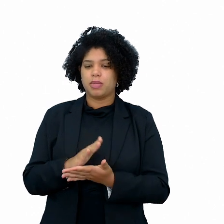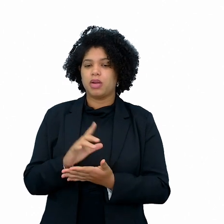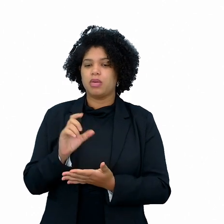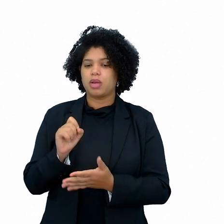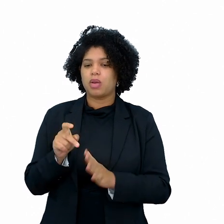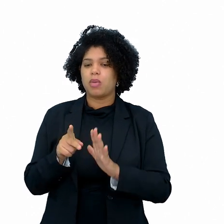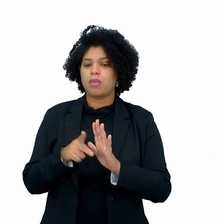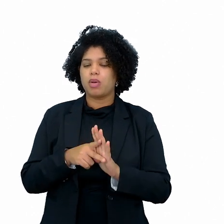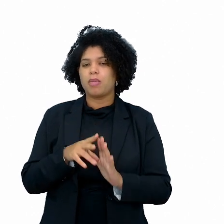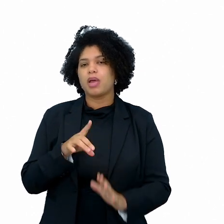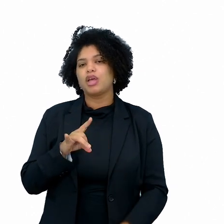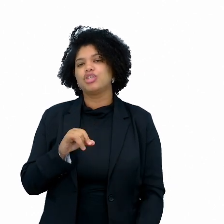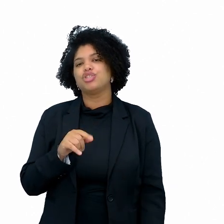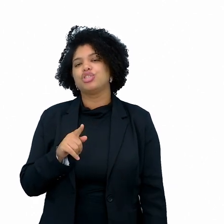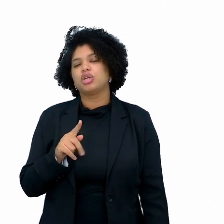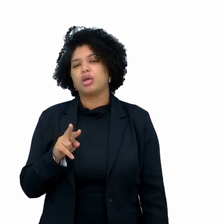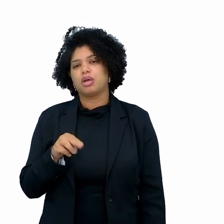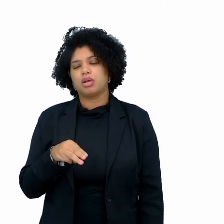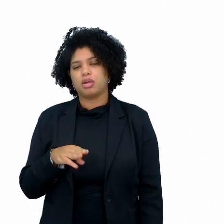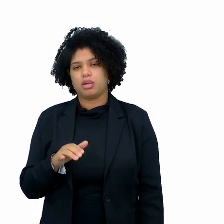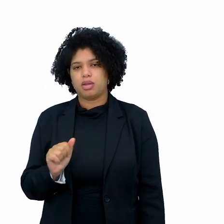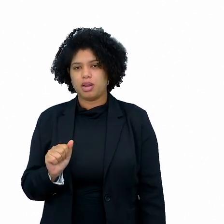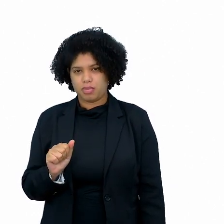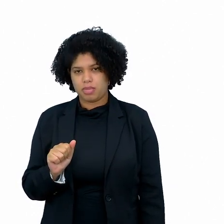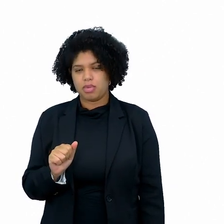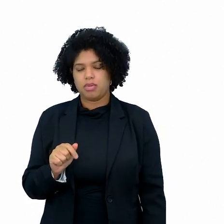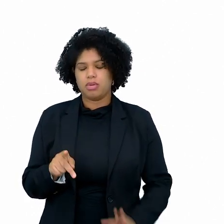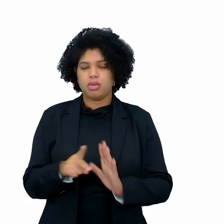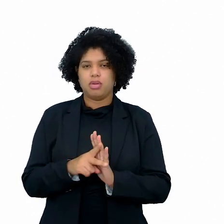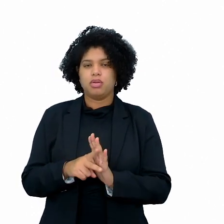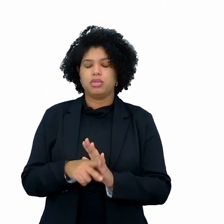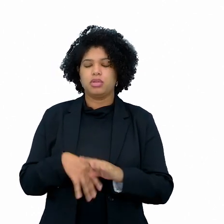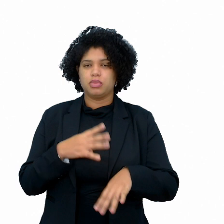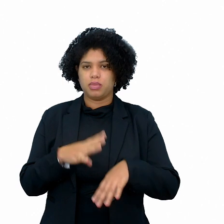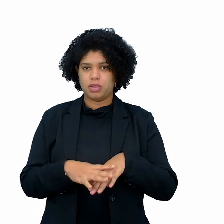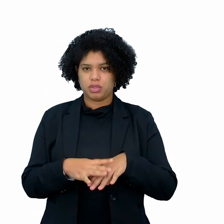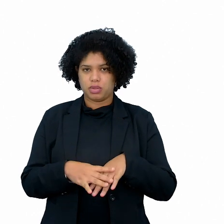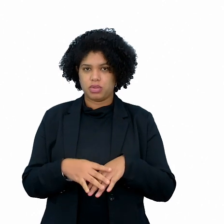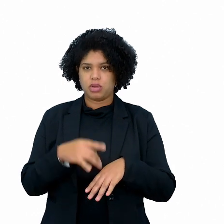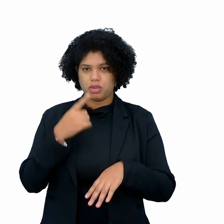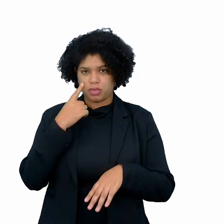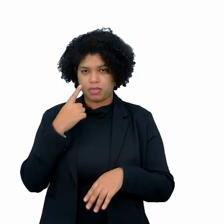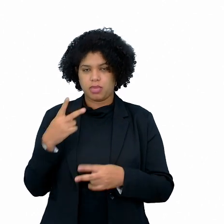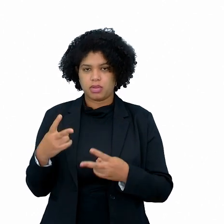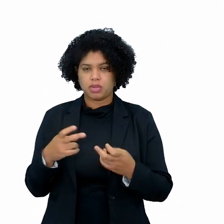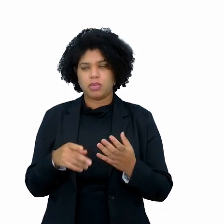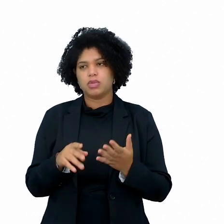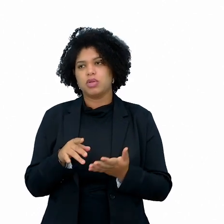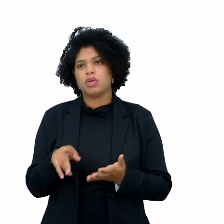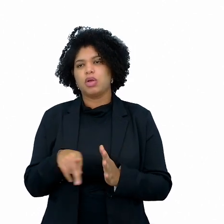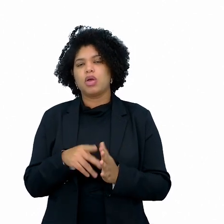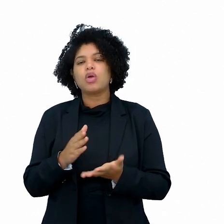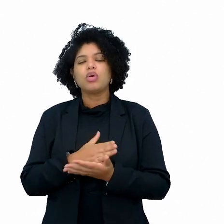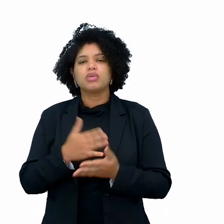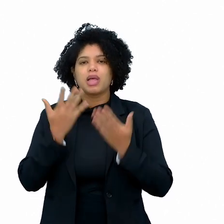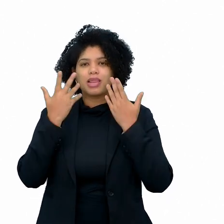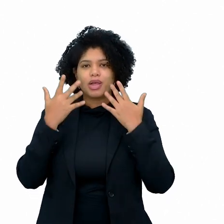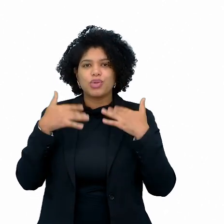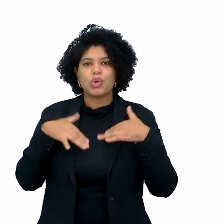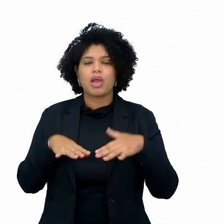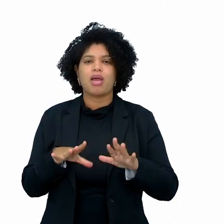Venn, aquele lá dos conjuntos numéricos da matemática, quando a gente vai lá trabalhar conjuntos naturais, conjunto dos